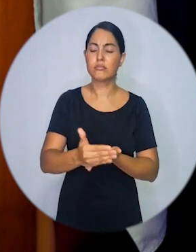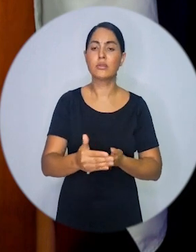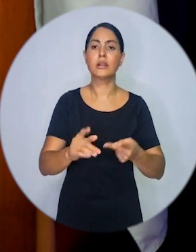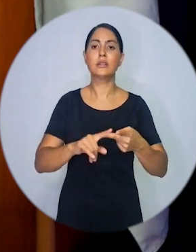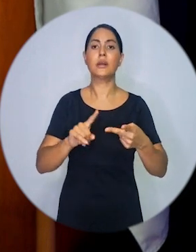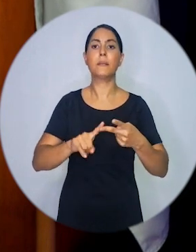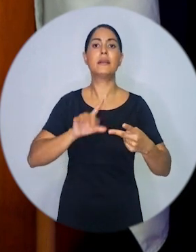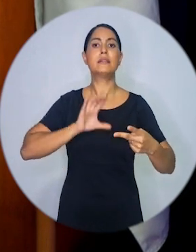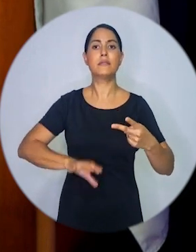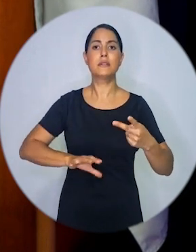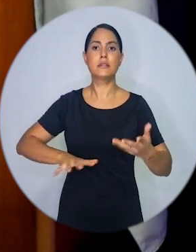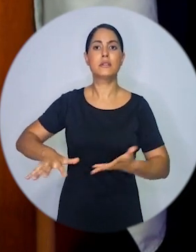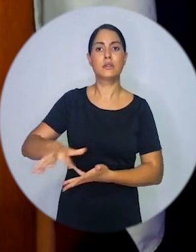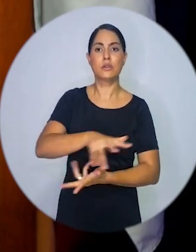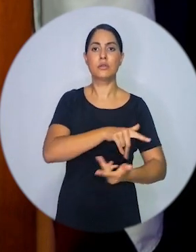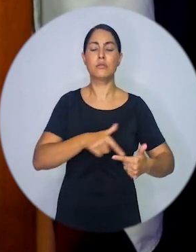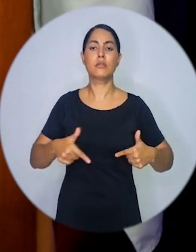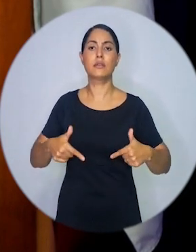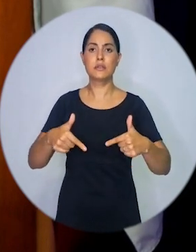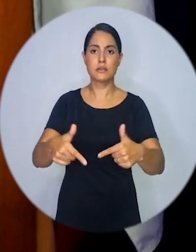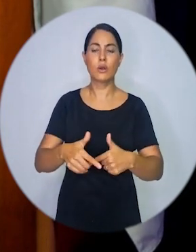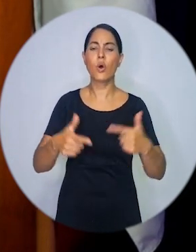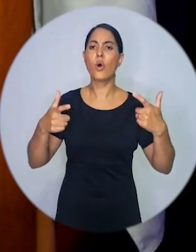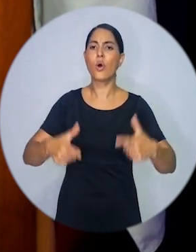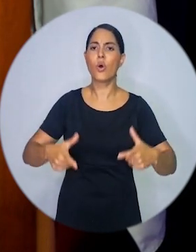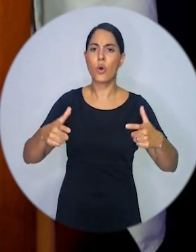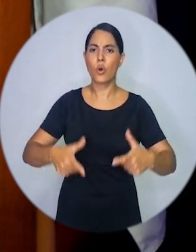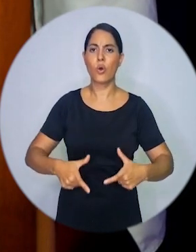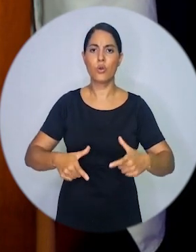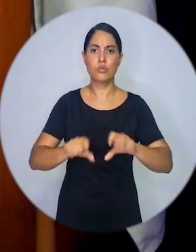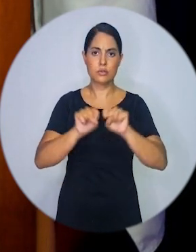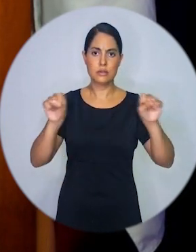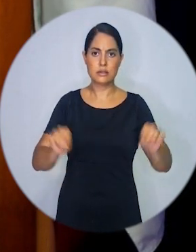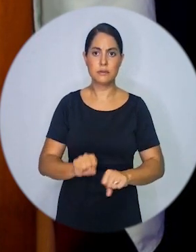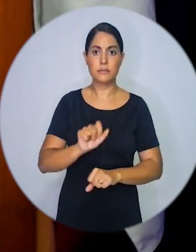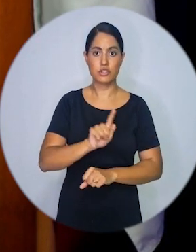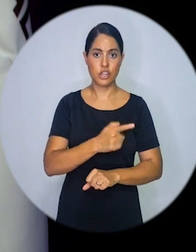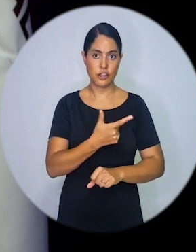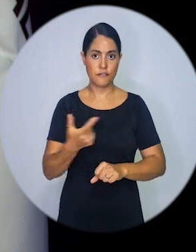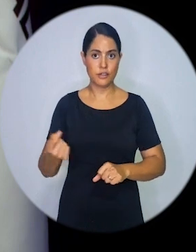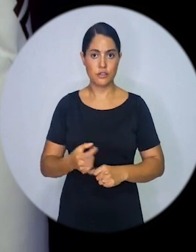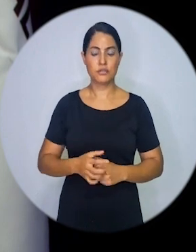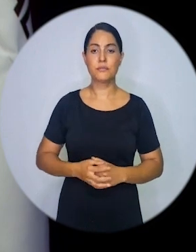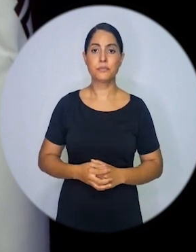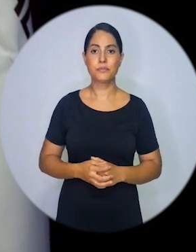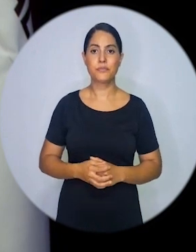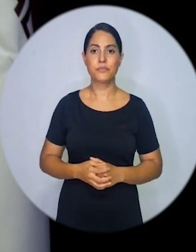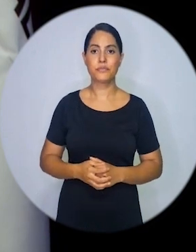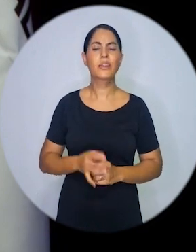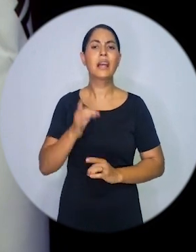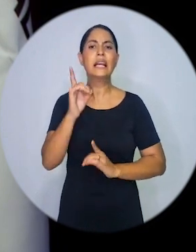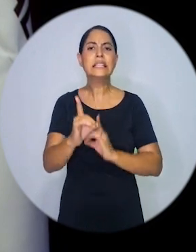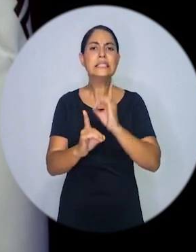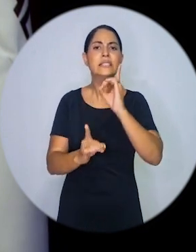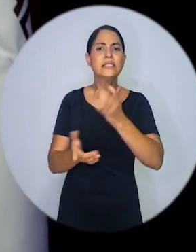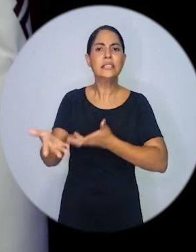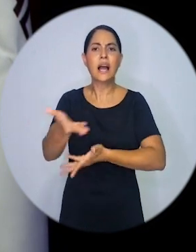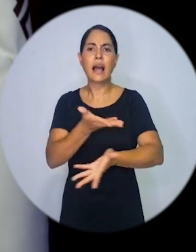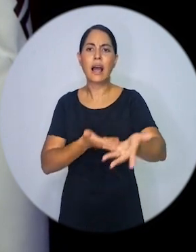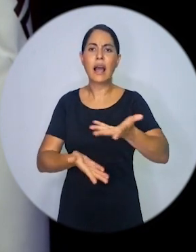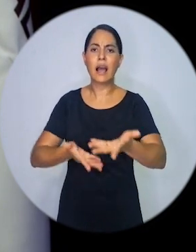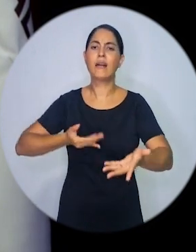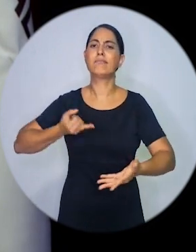da Iniciativa de Civilização Global na plataforma do G20. Esse diálogo